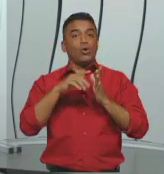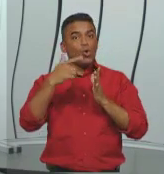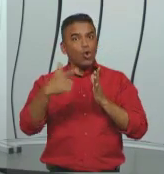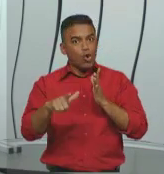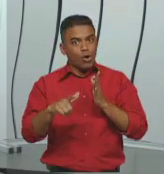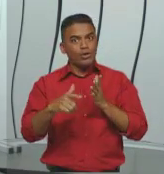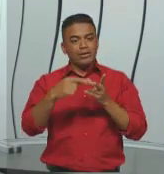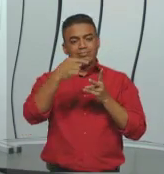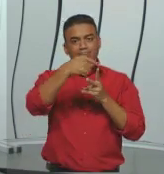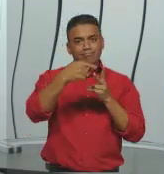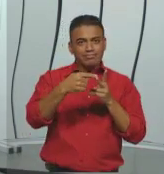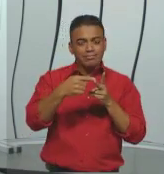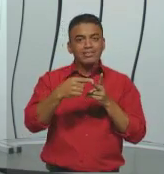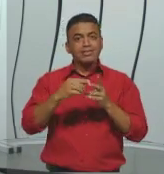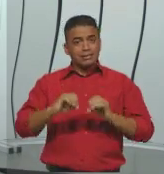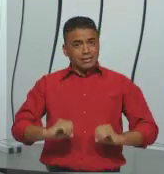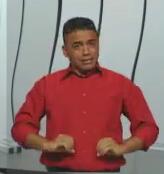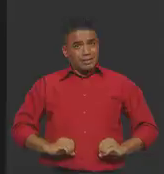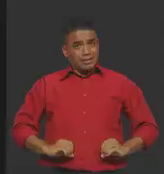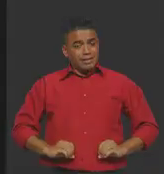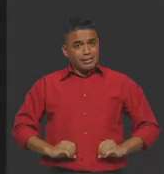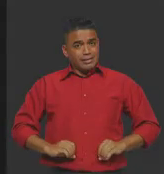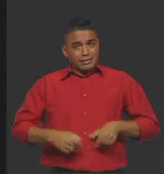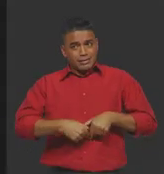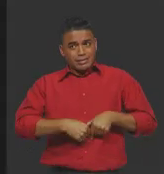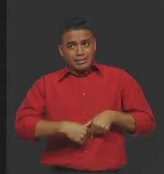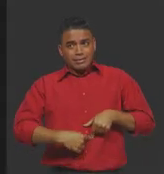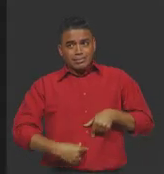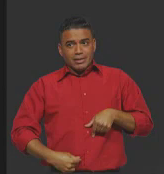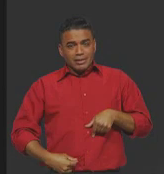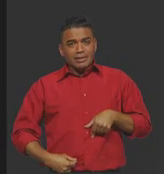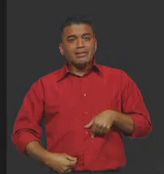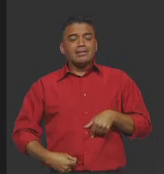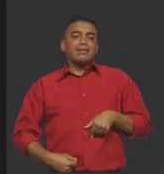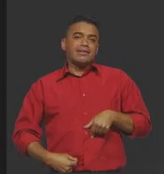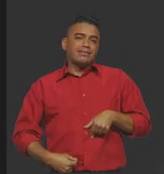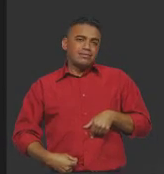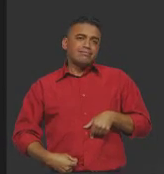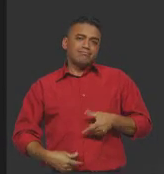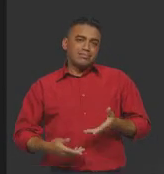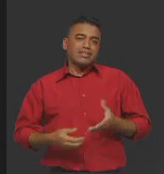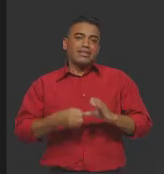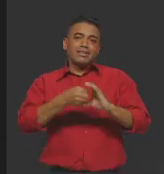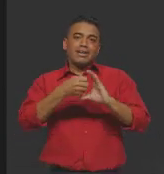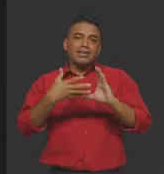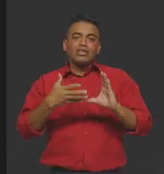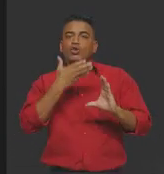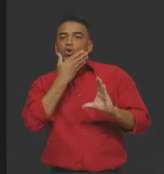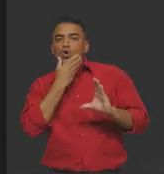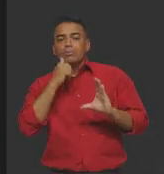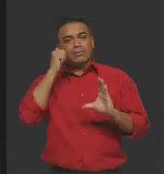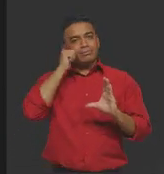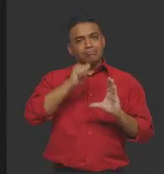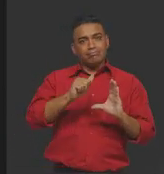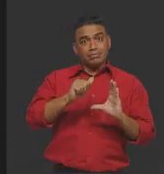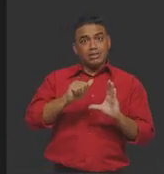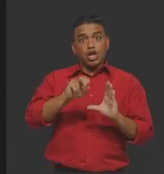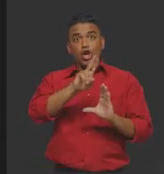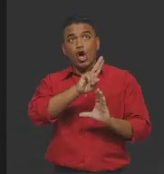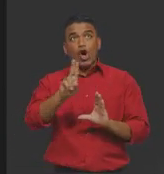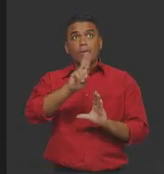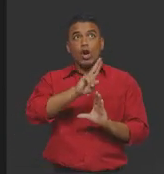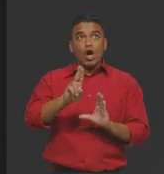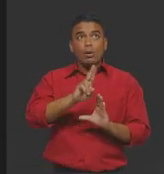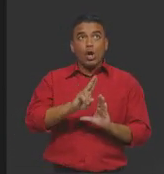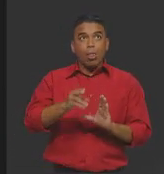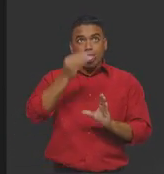das suprarrenais, do pâncreas e das gônadas. O mais importante, mais do que gravar nomes, é